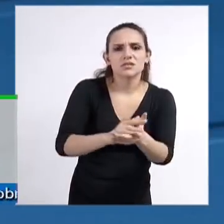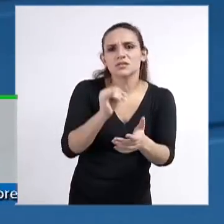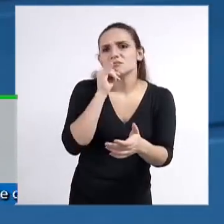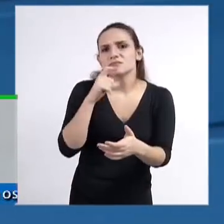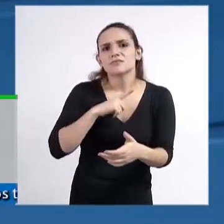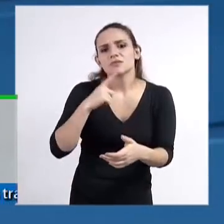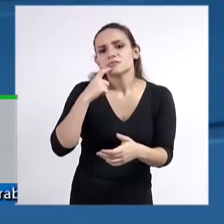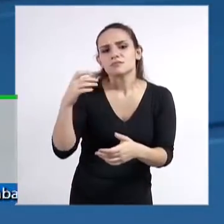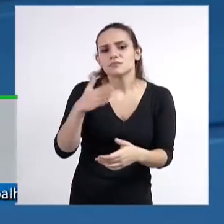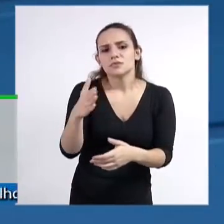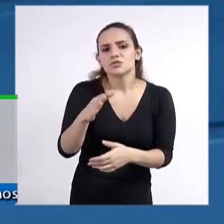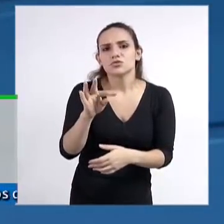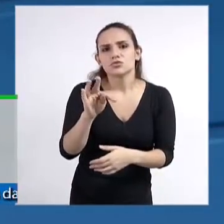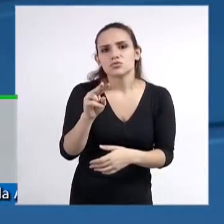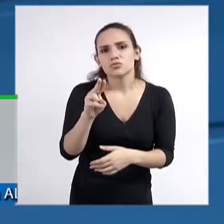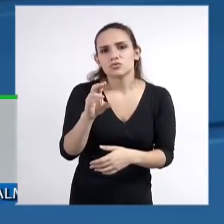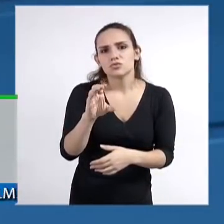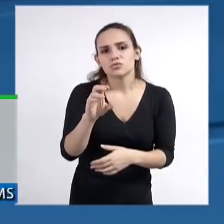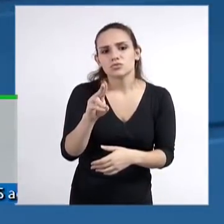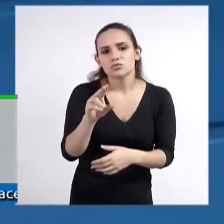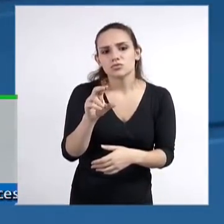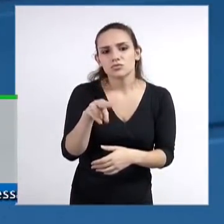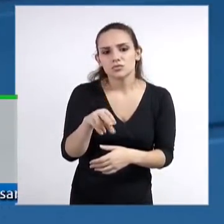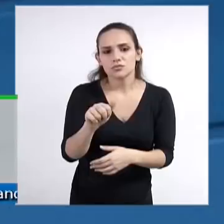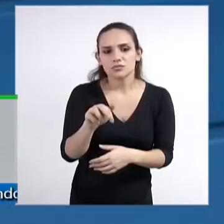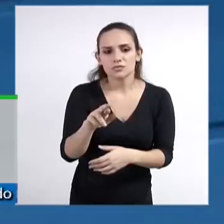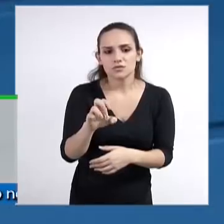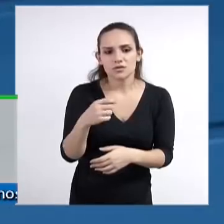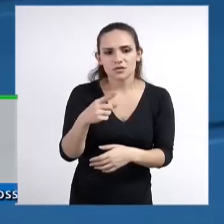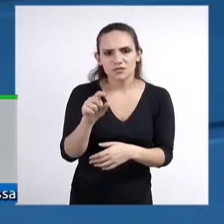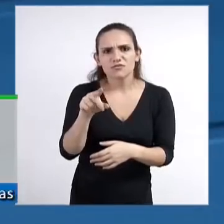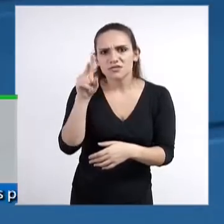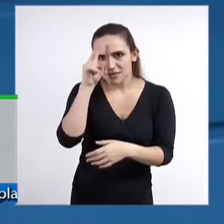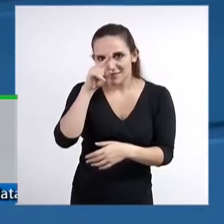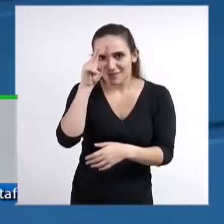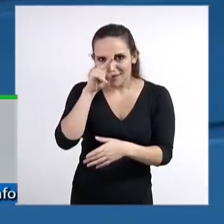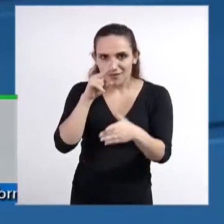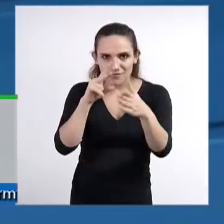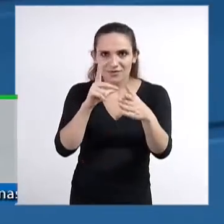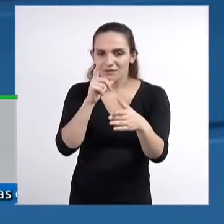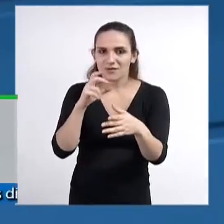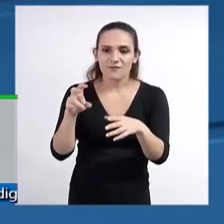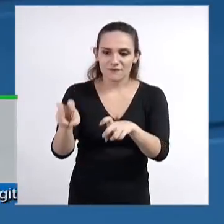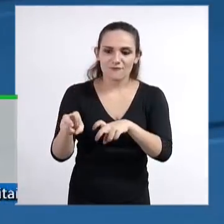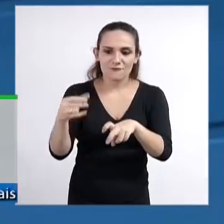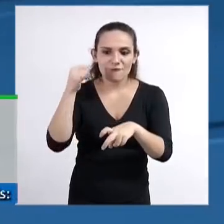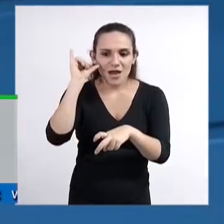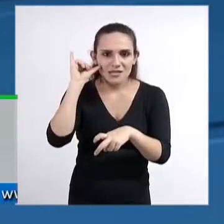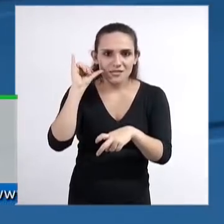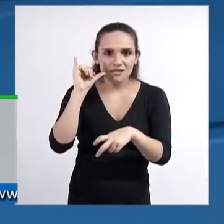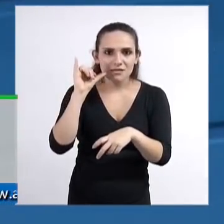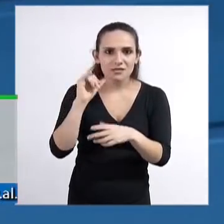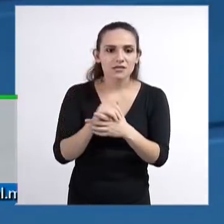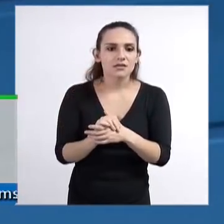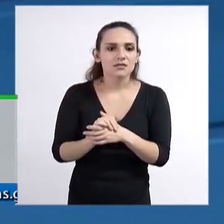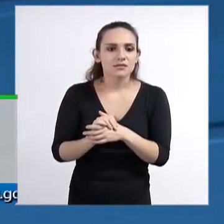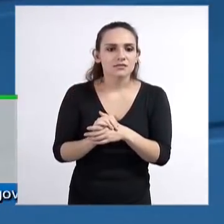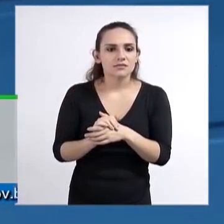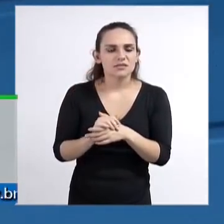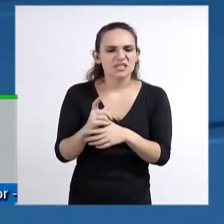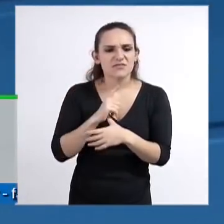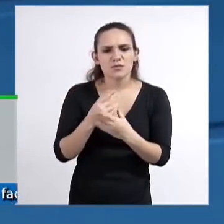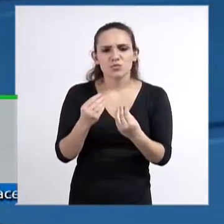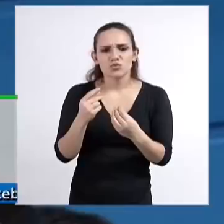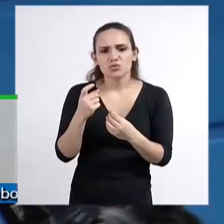Todo mundo sabe que na fazenda do Lutz houve um estouro de uma barragem, que hoje se comenta, e que permitiu a entrada e a